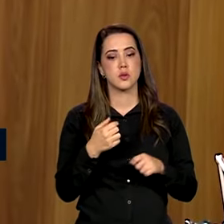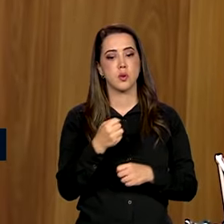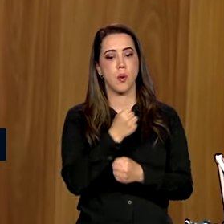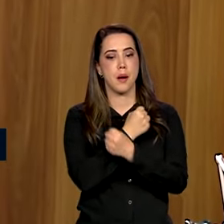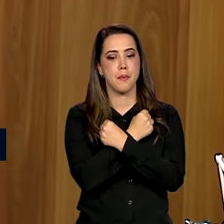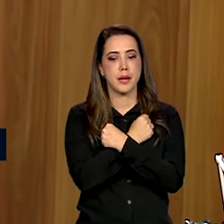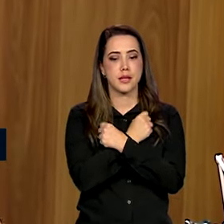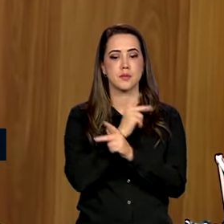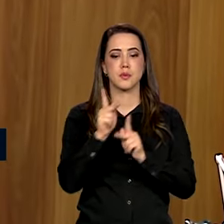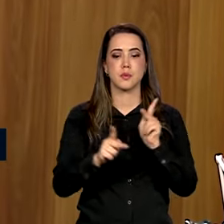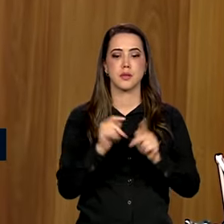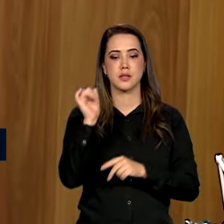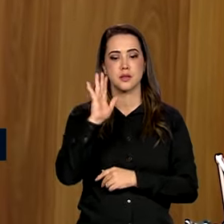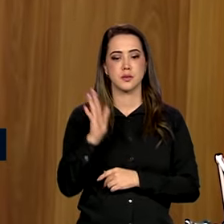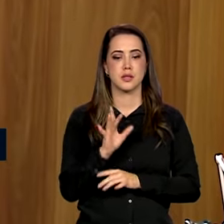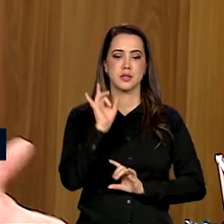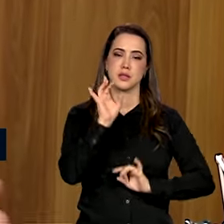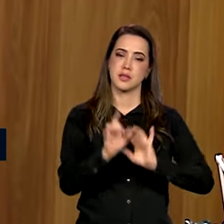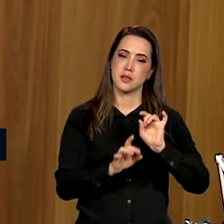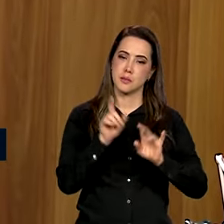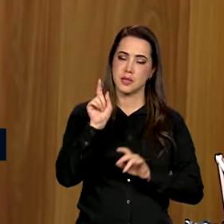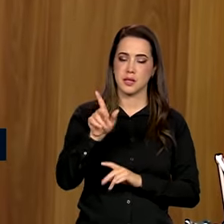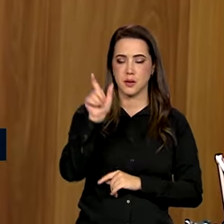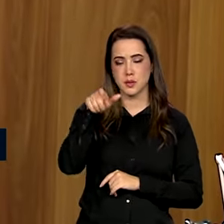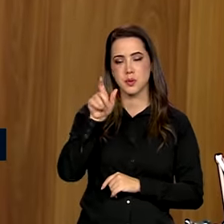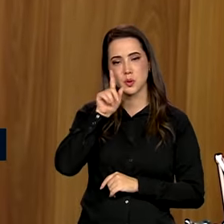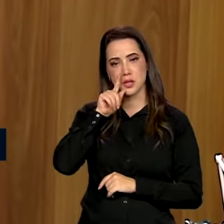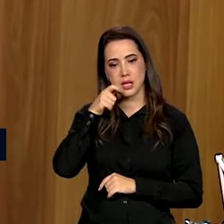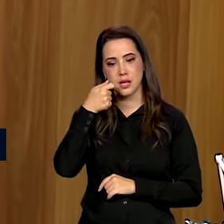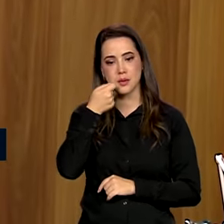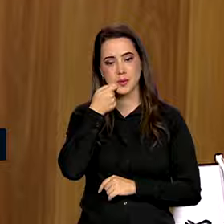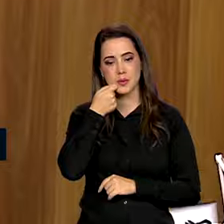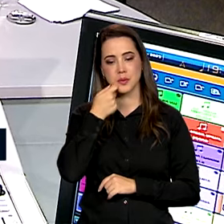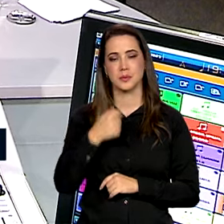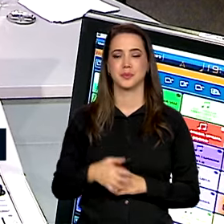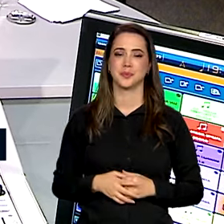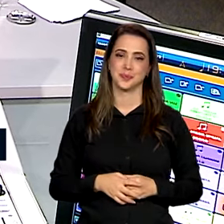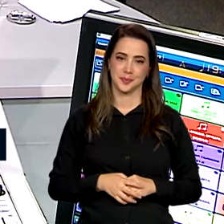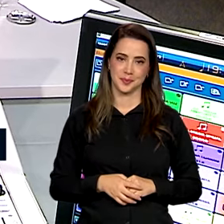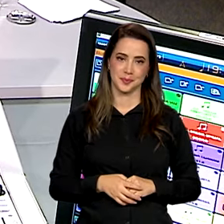um abraço ao povo brasileiro em especial aos alagoanos que certamente estamos ouvindo